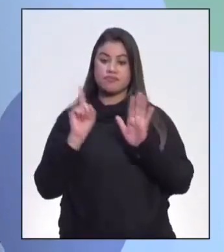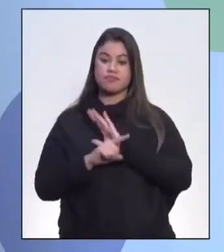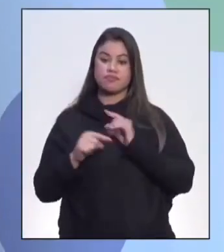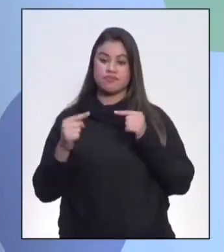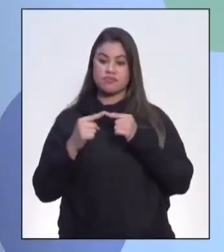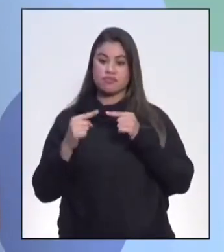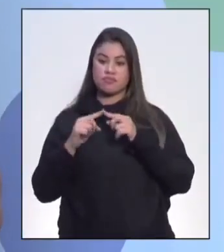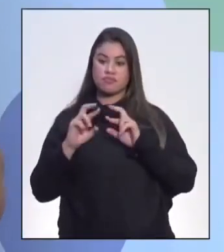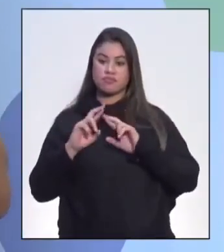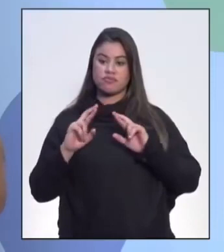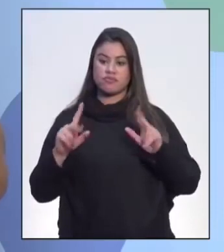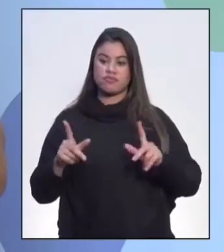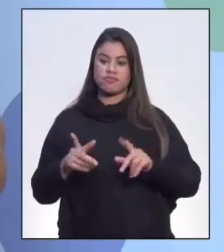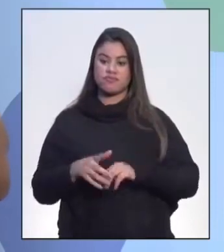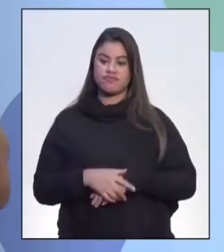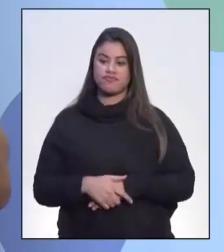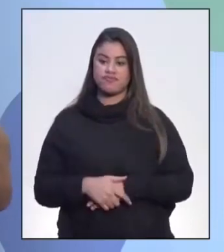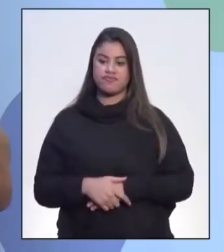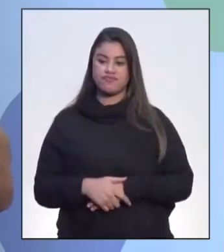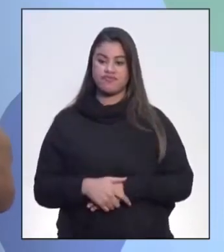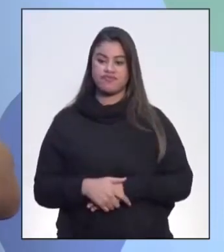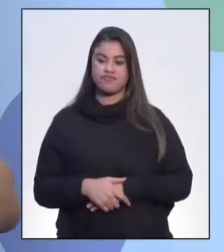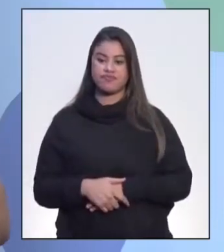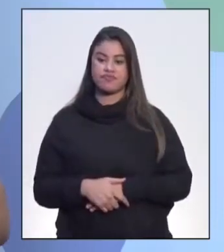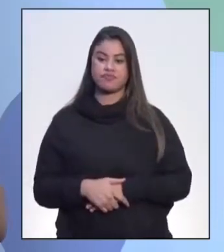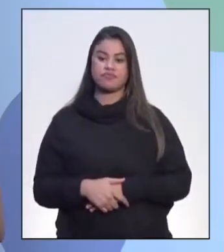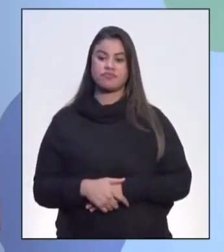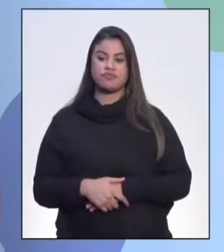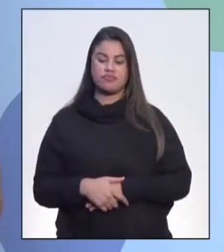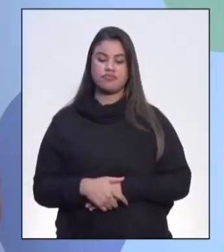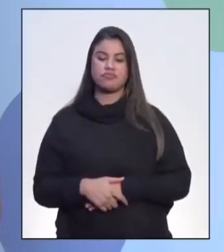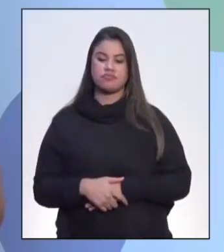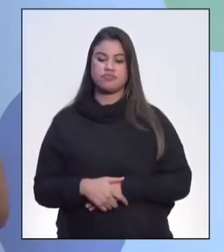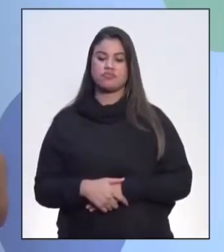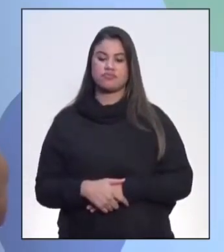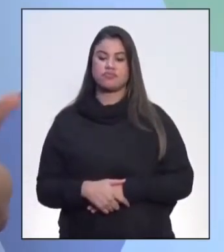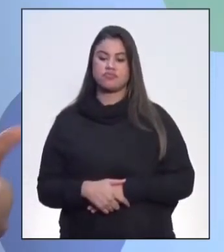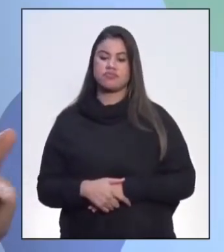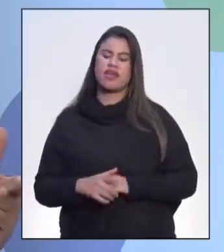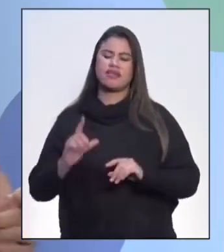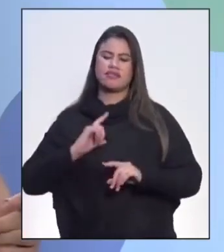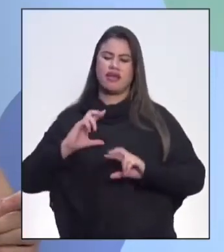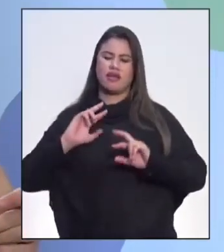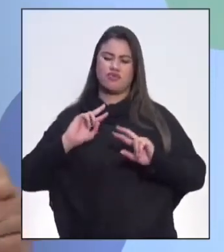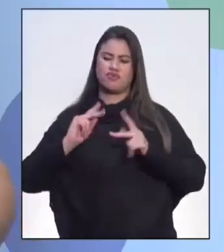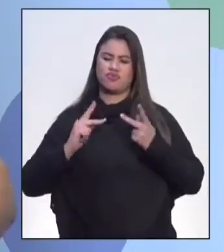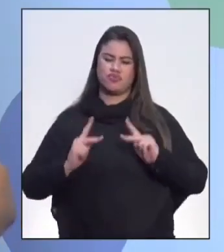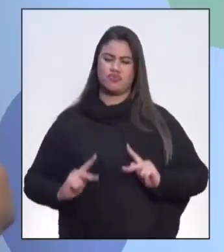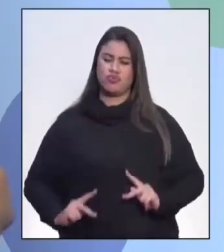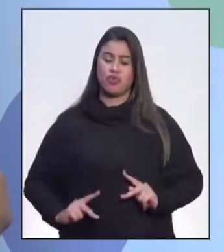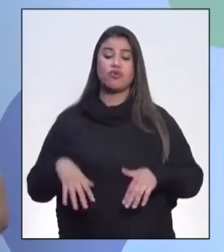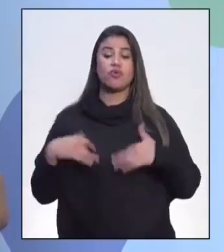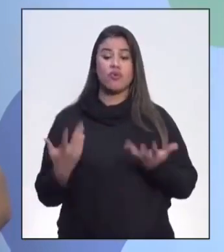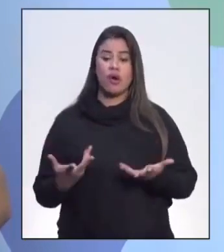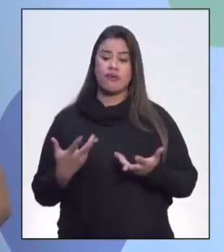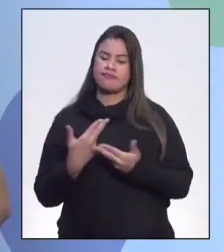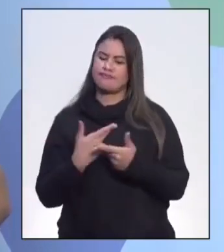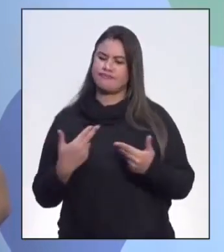mais além, por que há um engrossamento, né, professor? E aí hormônio, qual hormônio? Tem muitas pessoas que